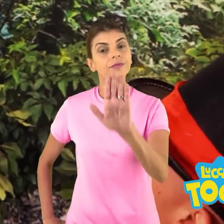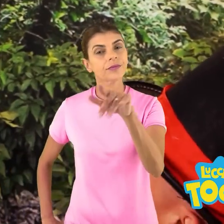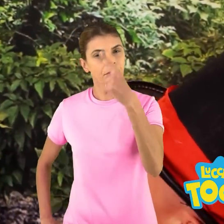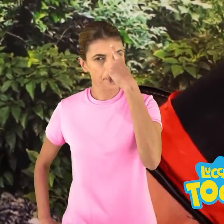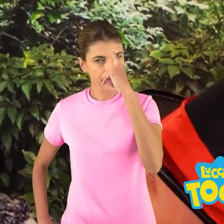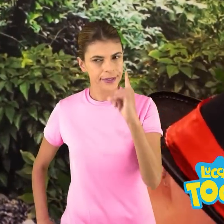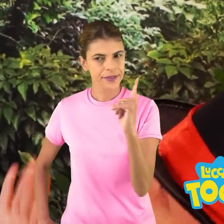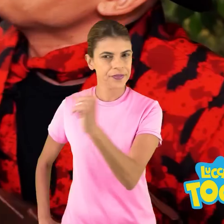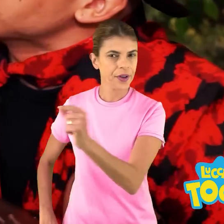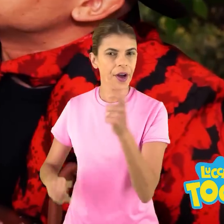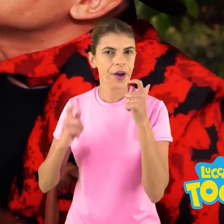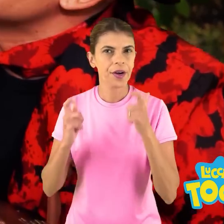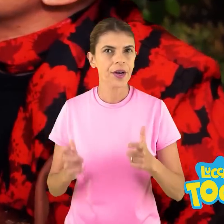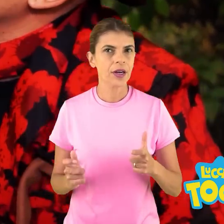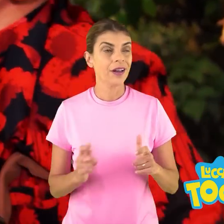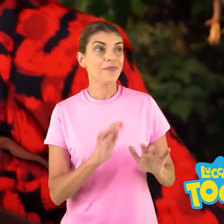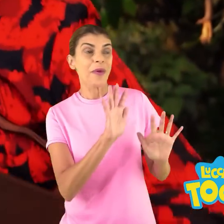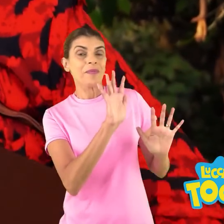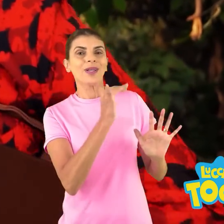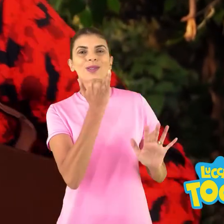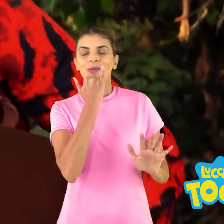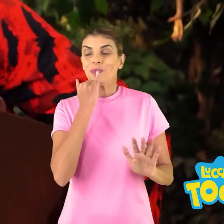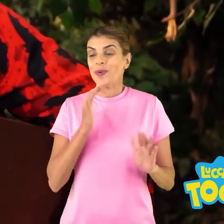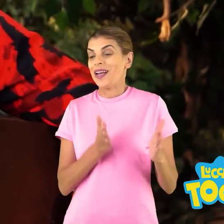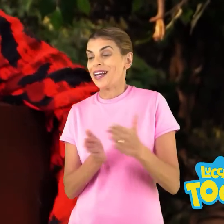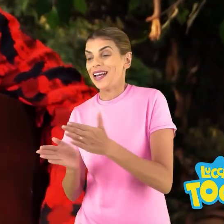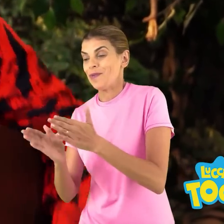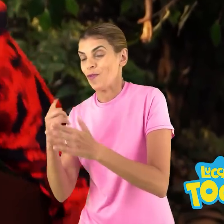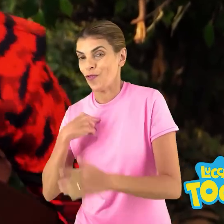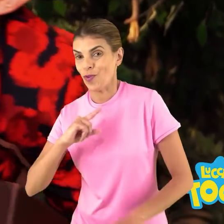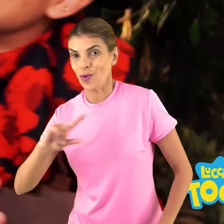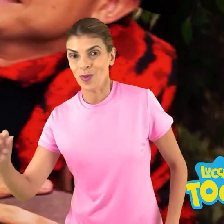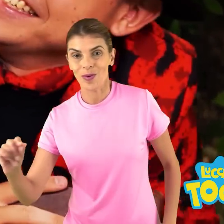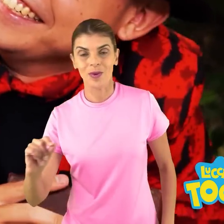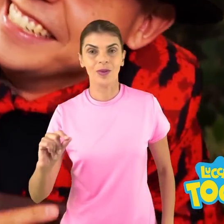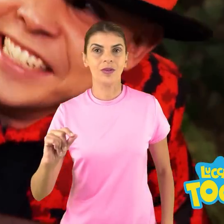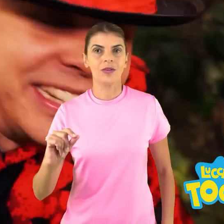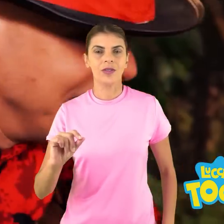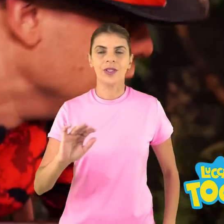Onde você pensa que vai? Ups, é caminho errado. Eu vou pra ali.